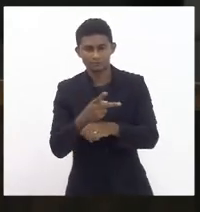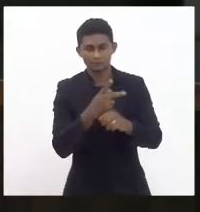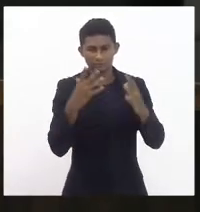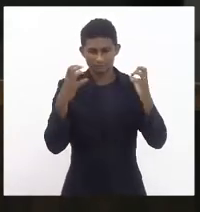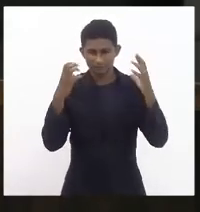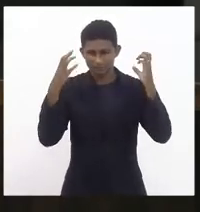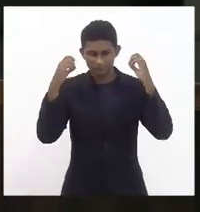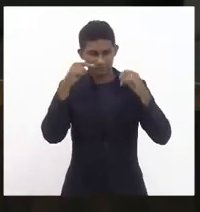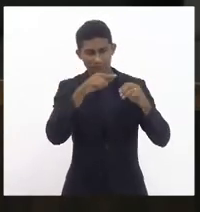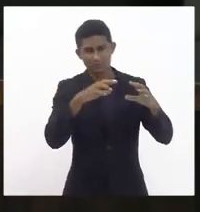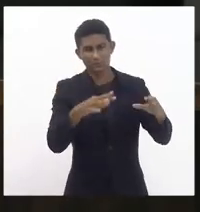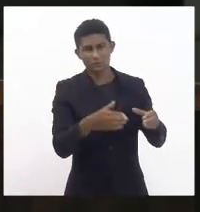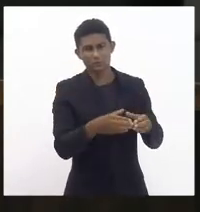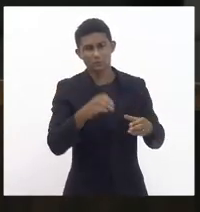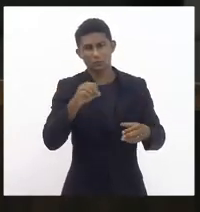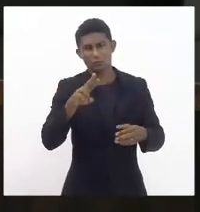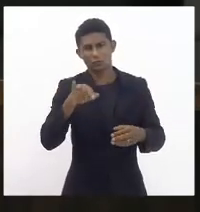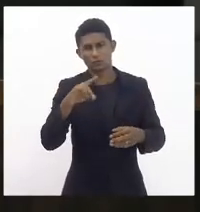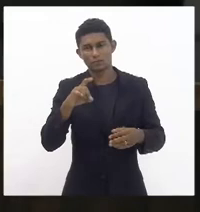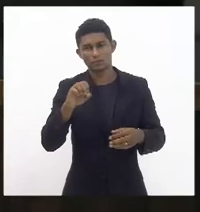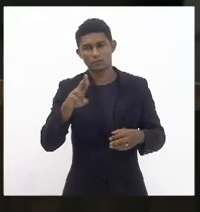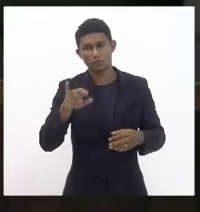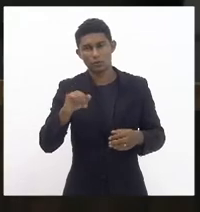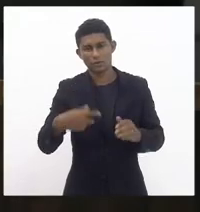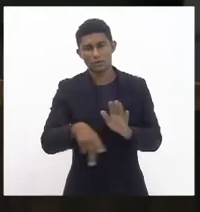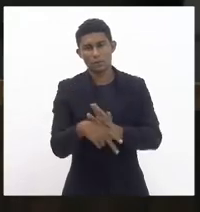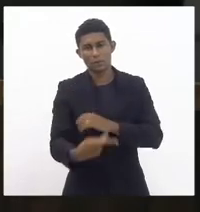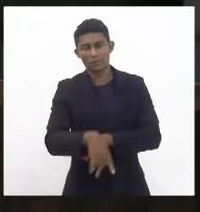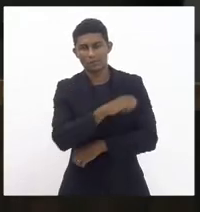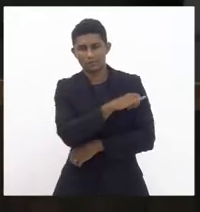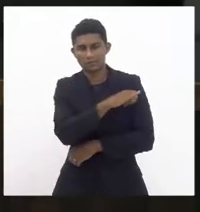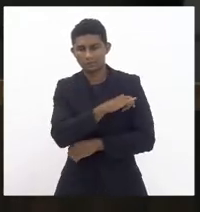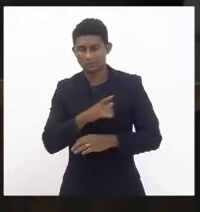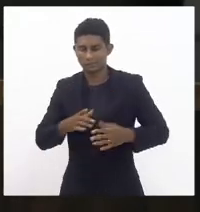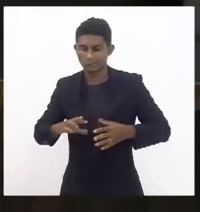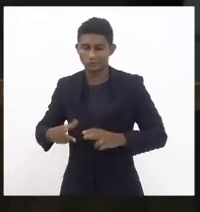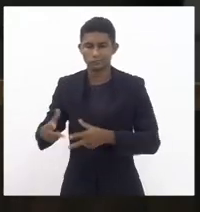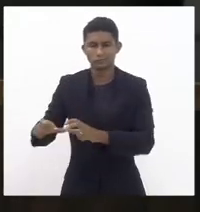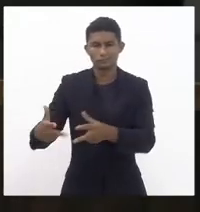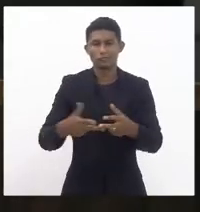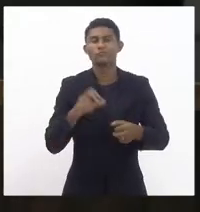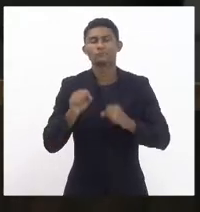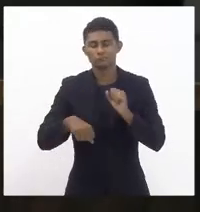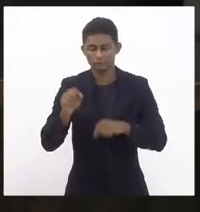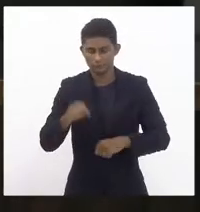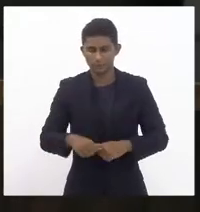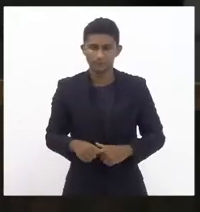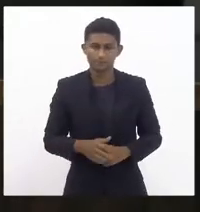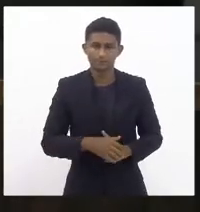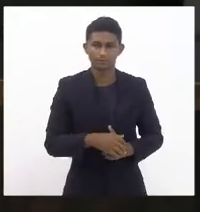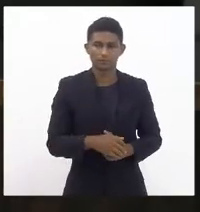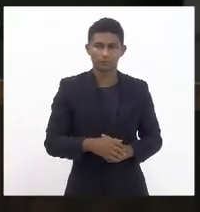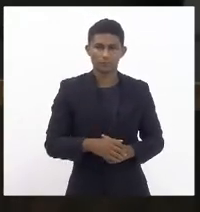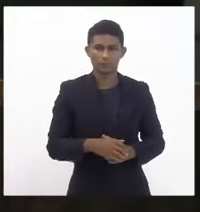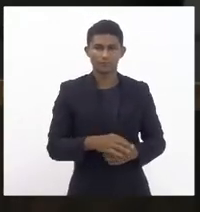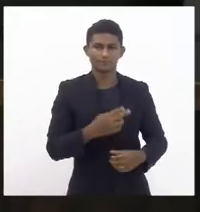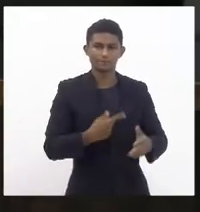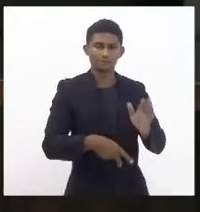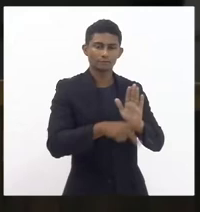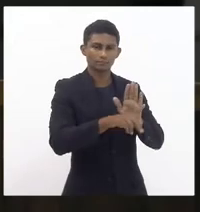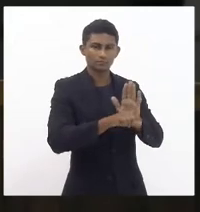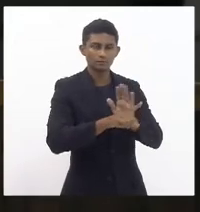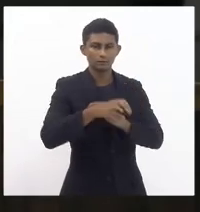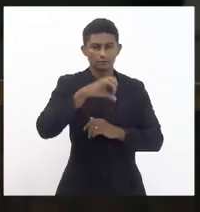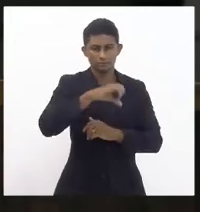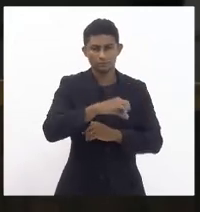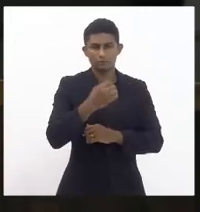ouvidoria externa Defensoria Pública do Rio de Janeiro parecer da comissão de normas internas favorável Deputado Chico e onde é que